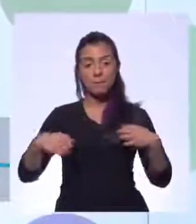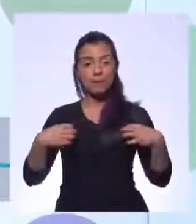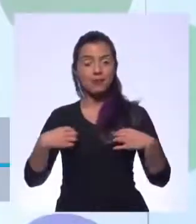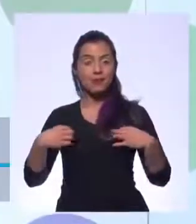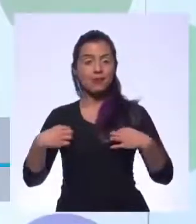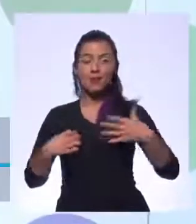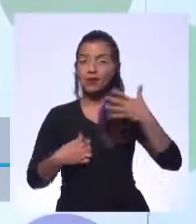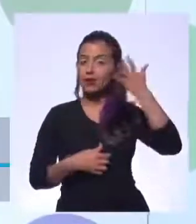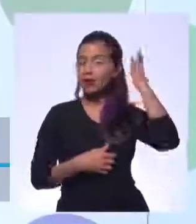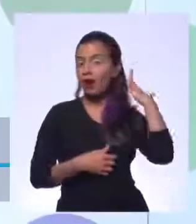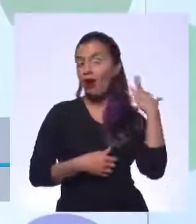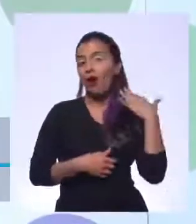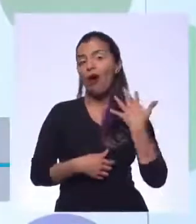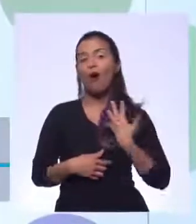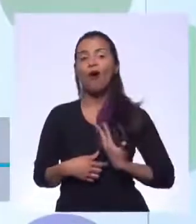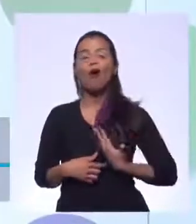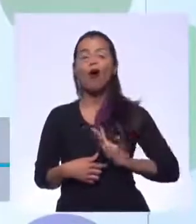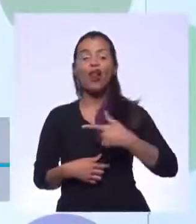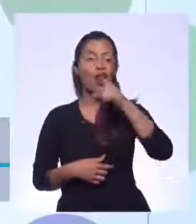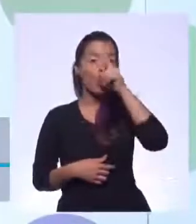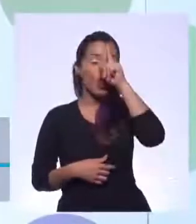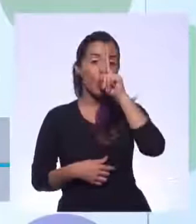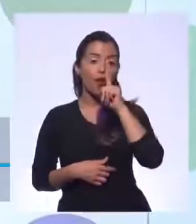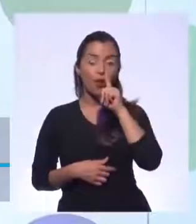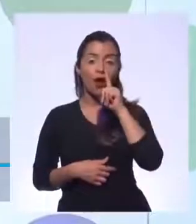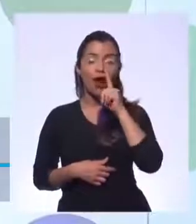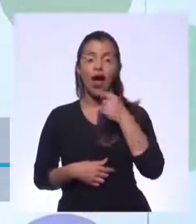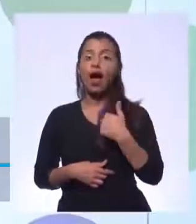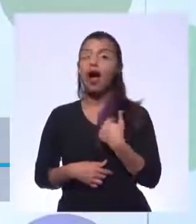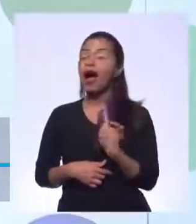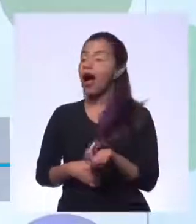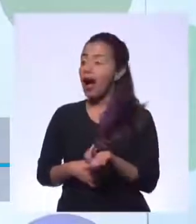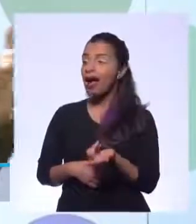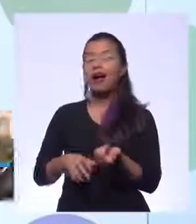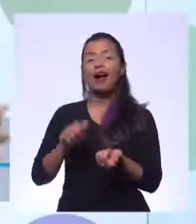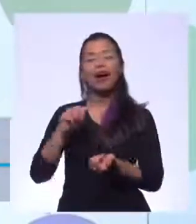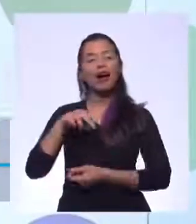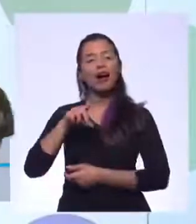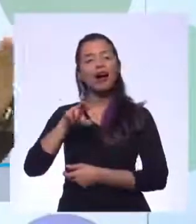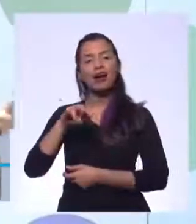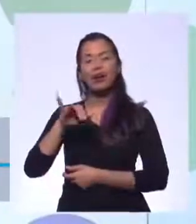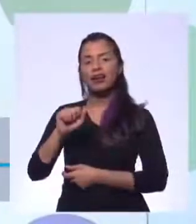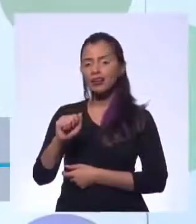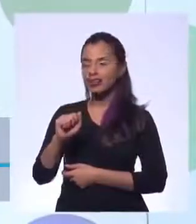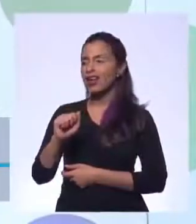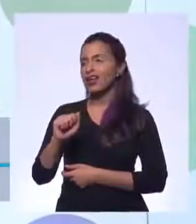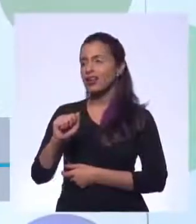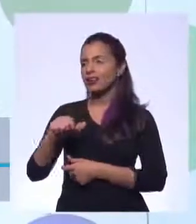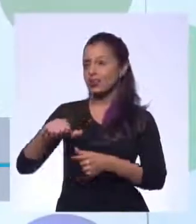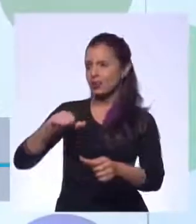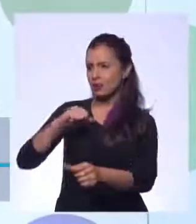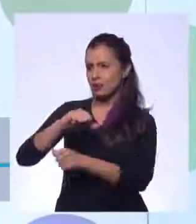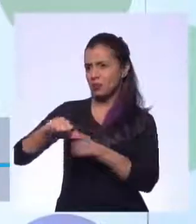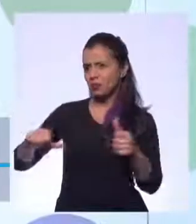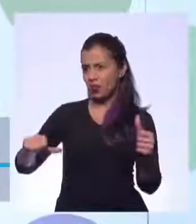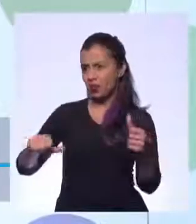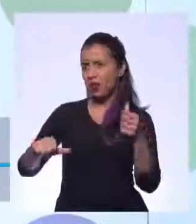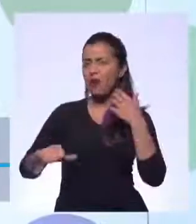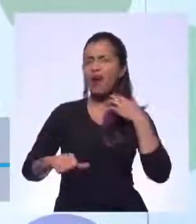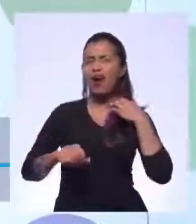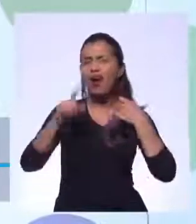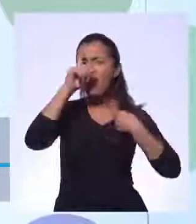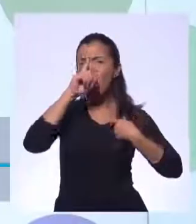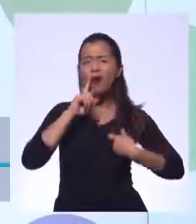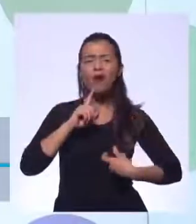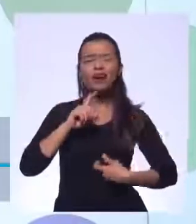e foi para Hollywood. Aí a Andréa foi colocar o texto e foi pedir para eu gravar o podcast. Mônica, você não pode falar que a Yara ficou loira e virou